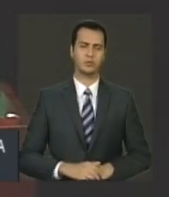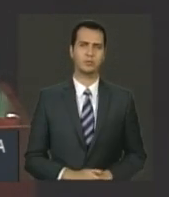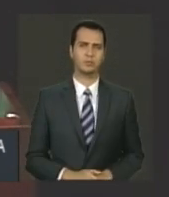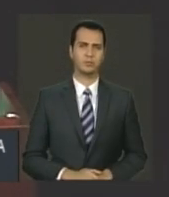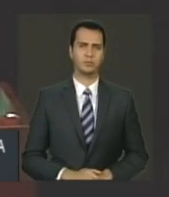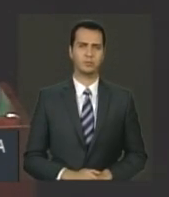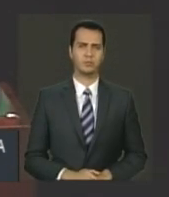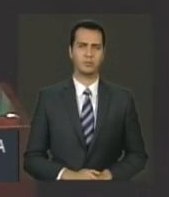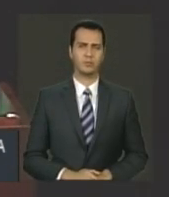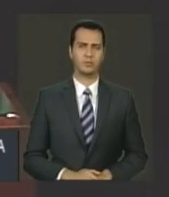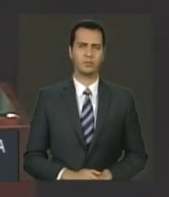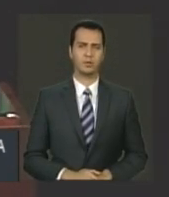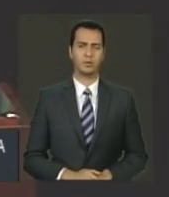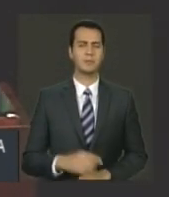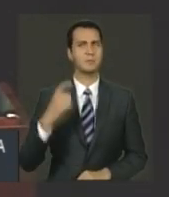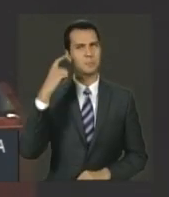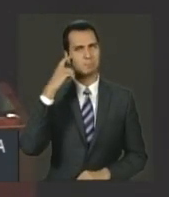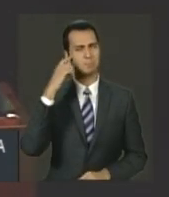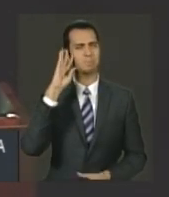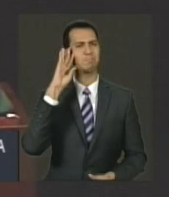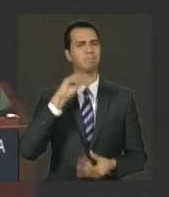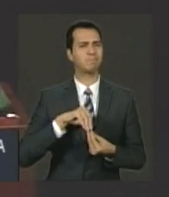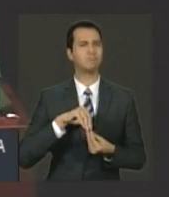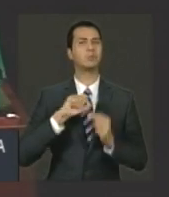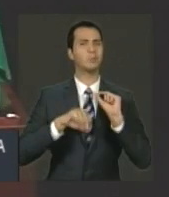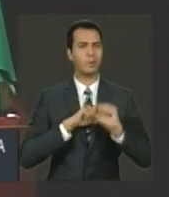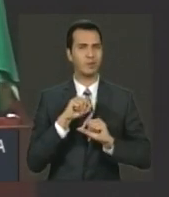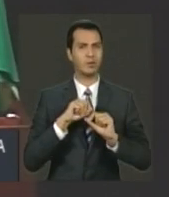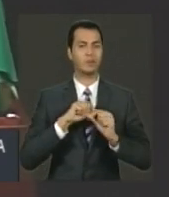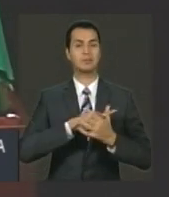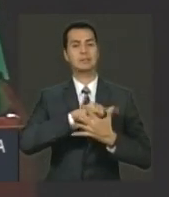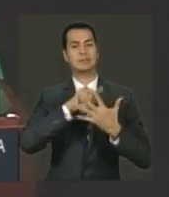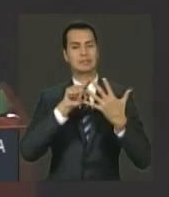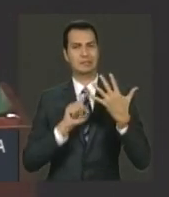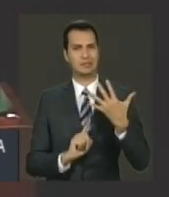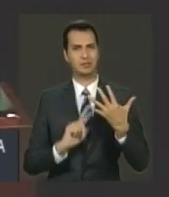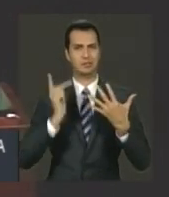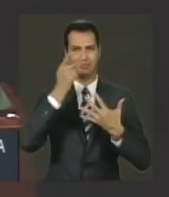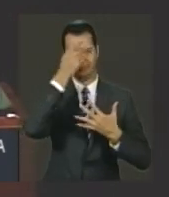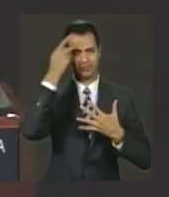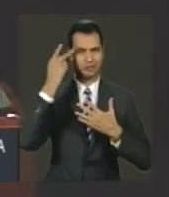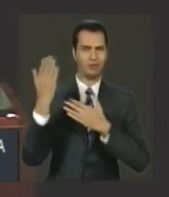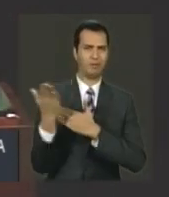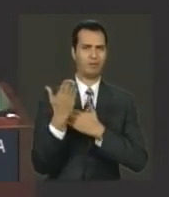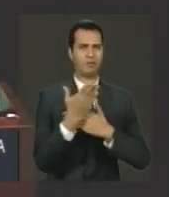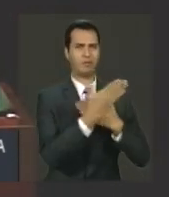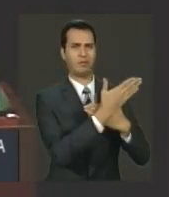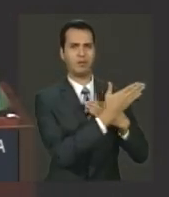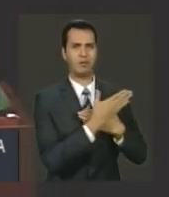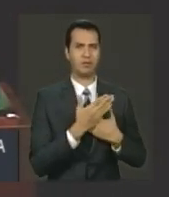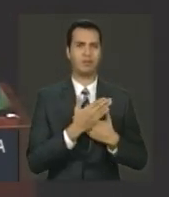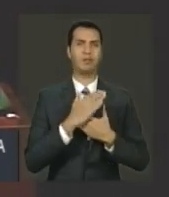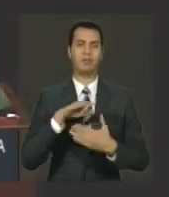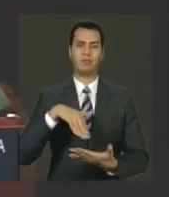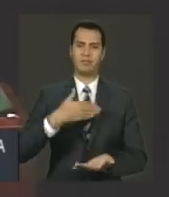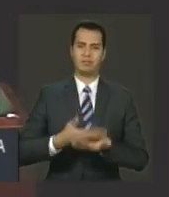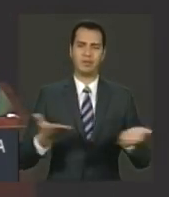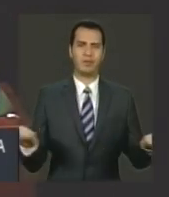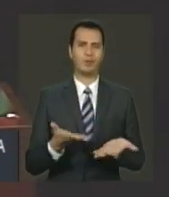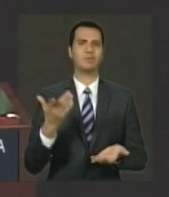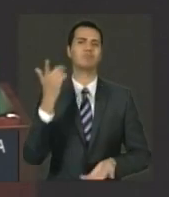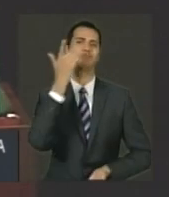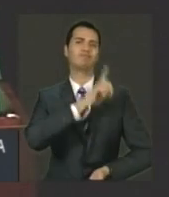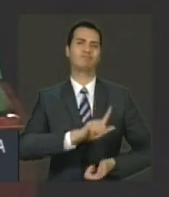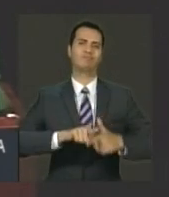Entendendo que sem vocês, esse projeto universitário jamais se concretizaria.